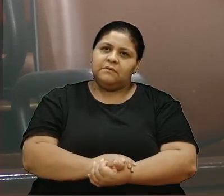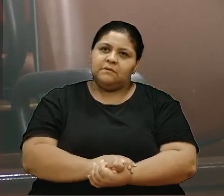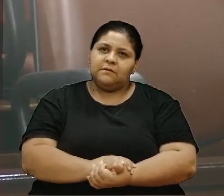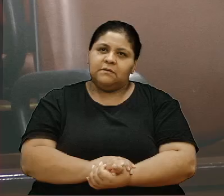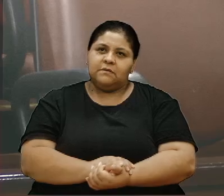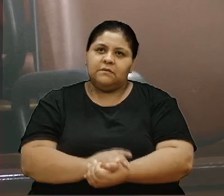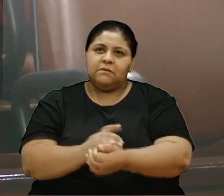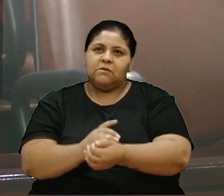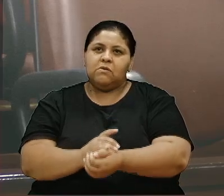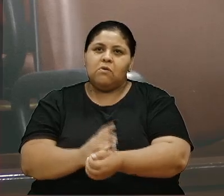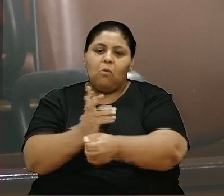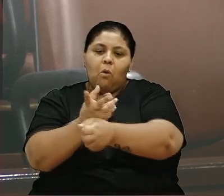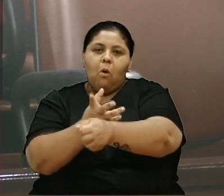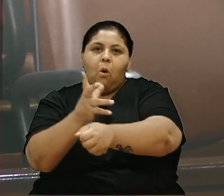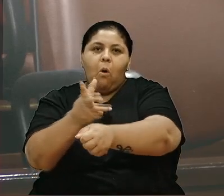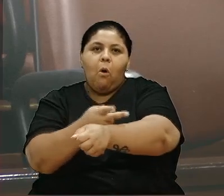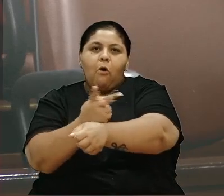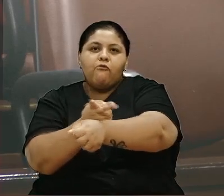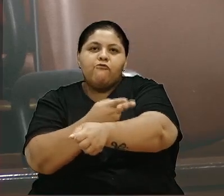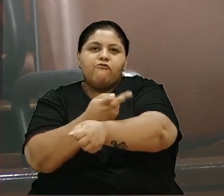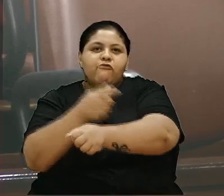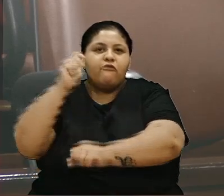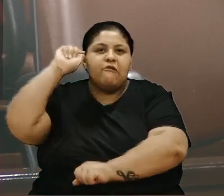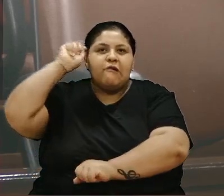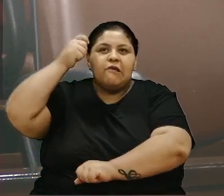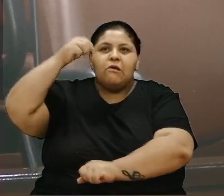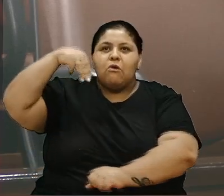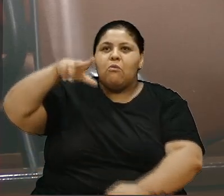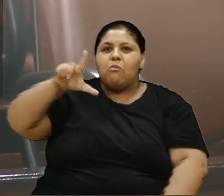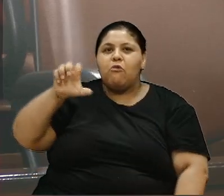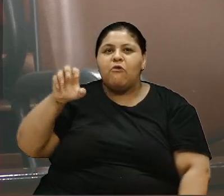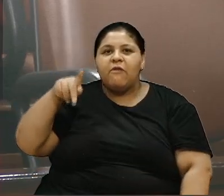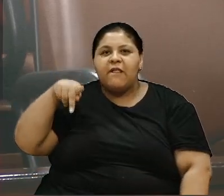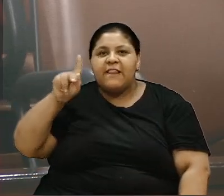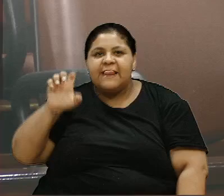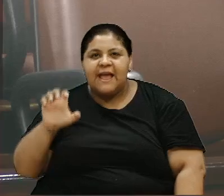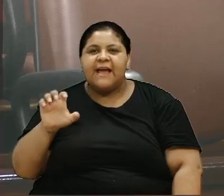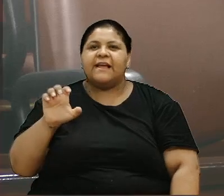Ovelha Negra, o do Moleque, né, lá no